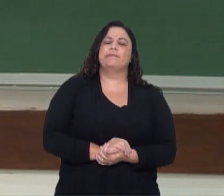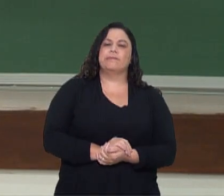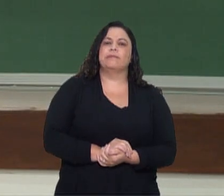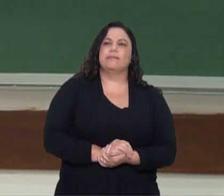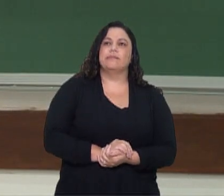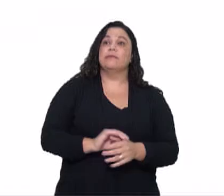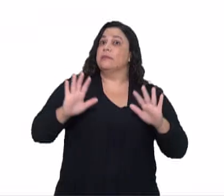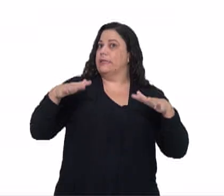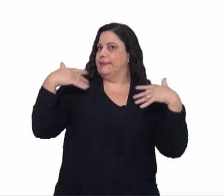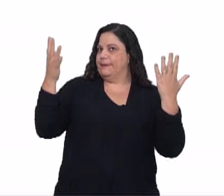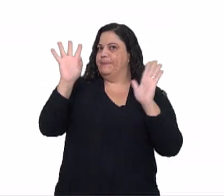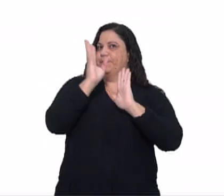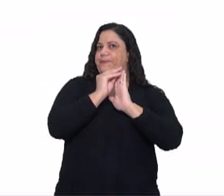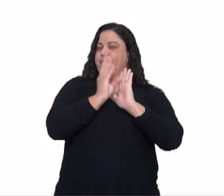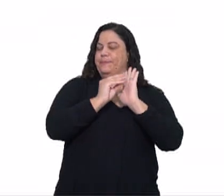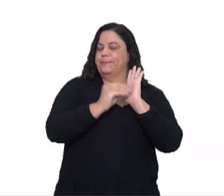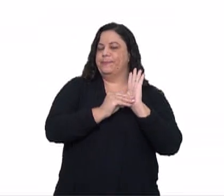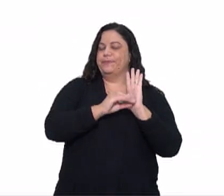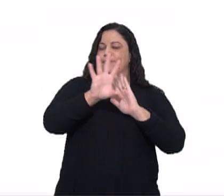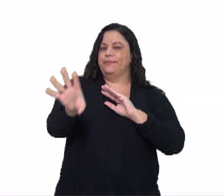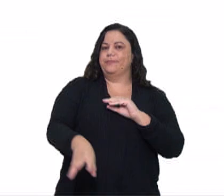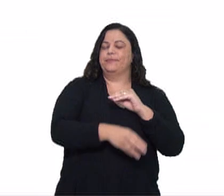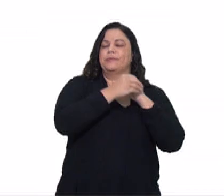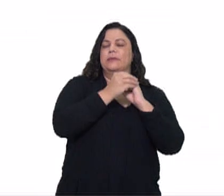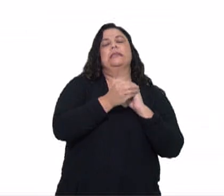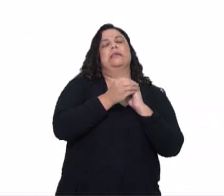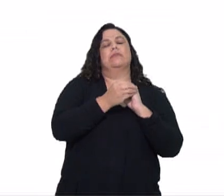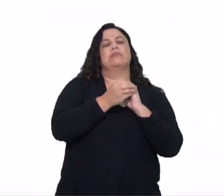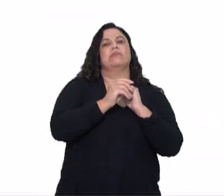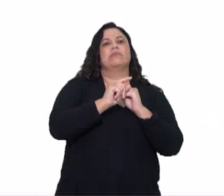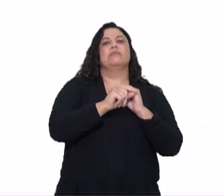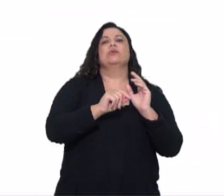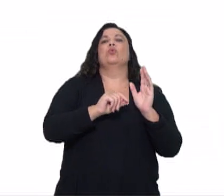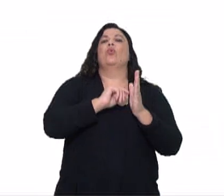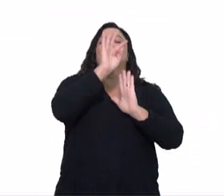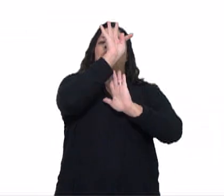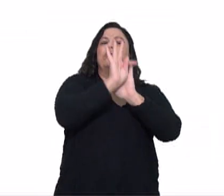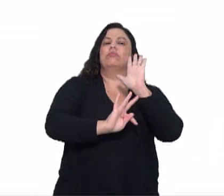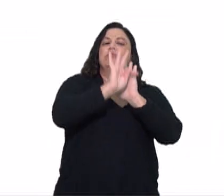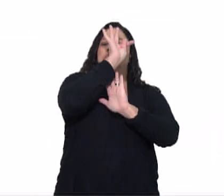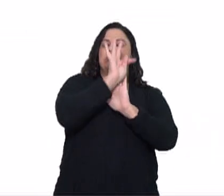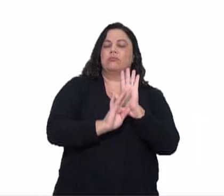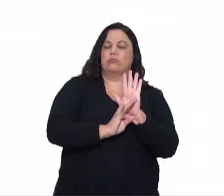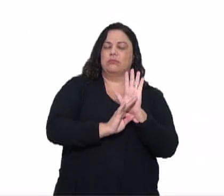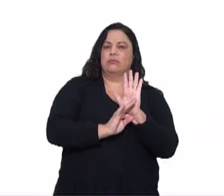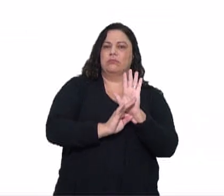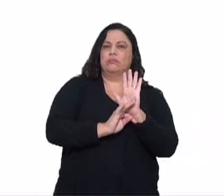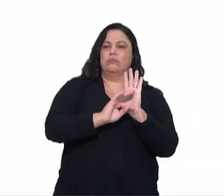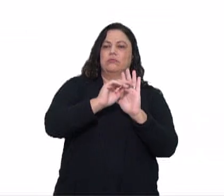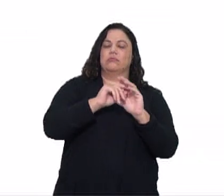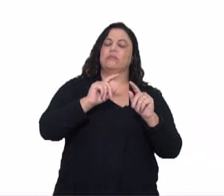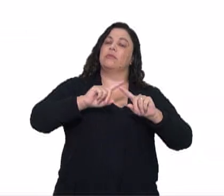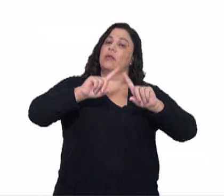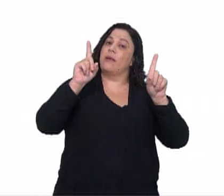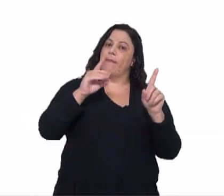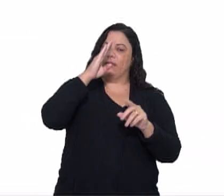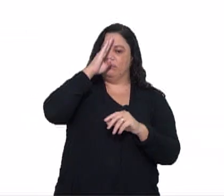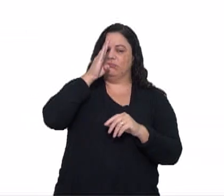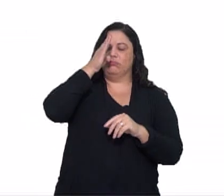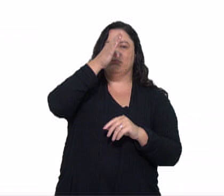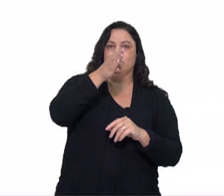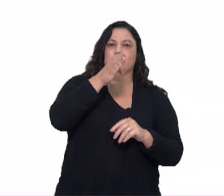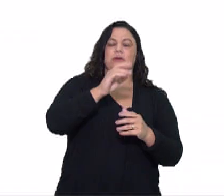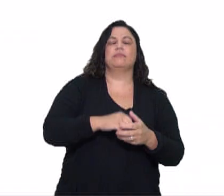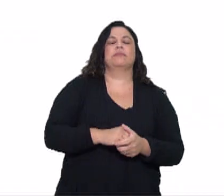Então, contém, em geral, o texto mais impessoal, o texto é uma conversa mais objetiva, uma fala objetiva, em